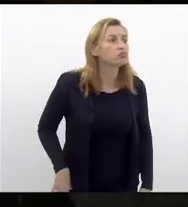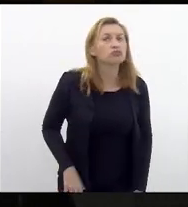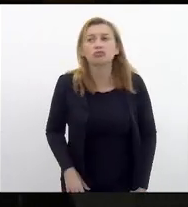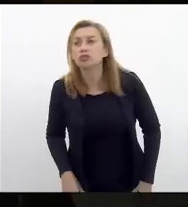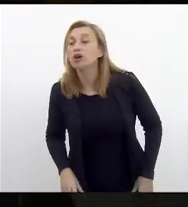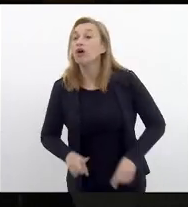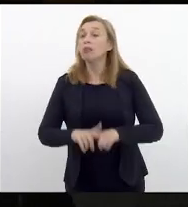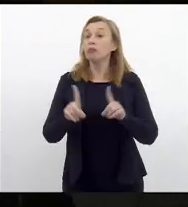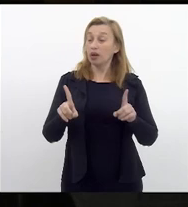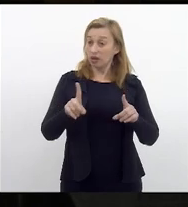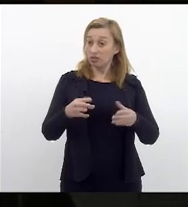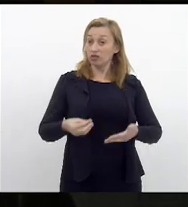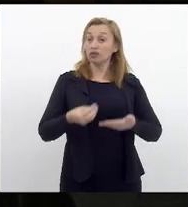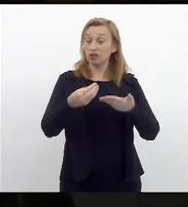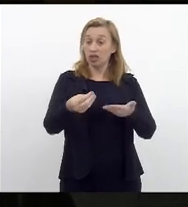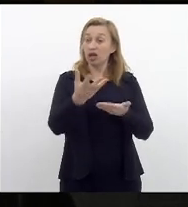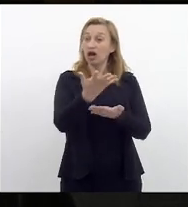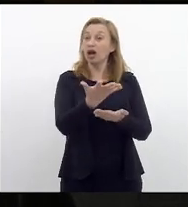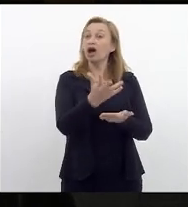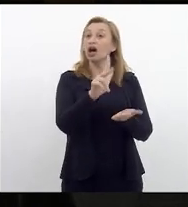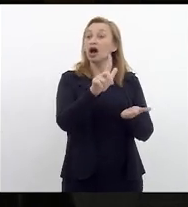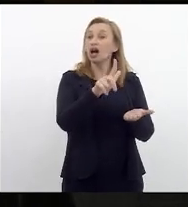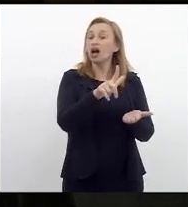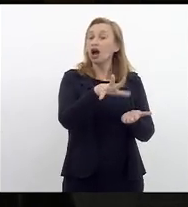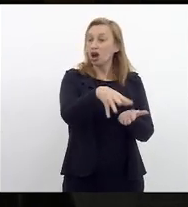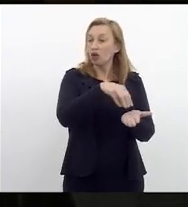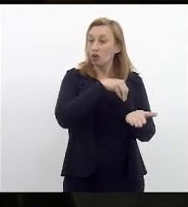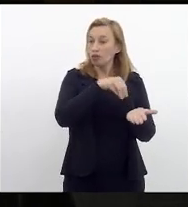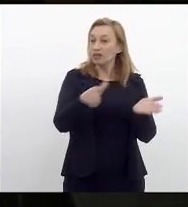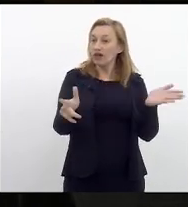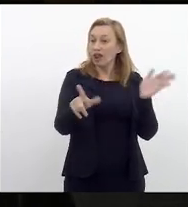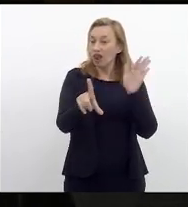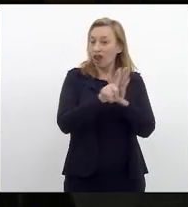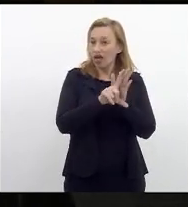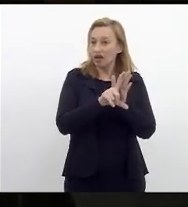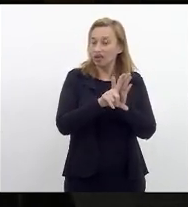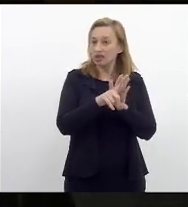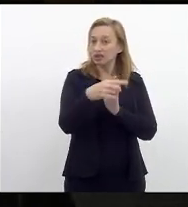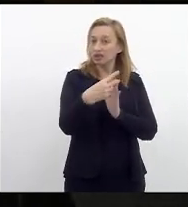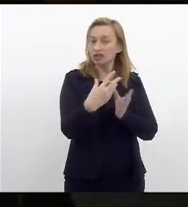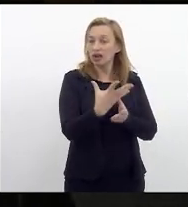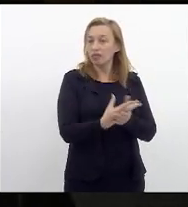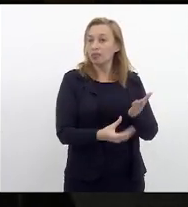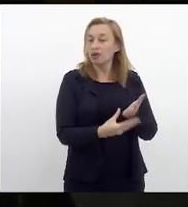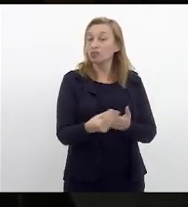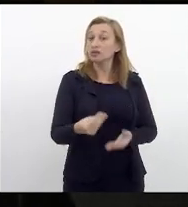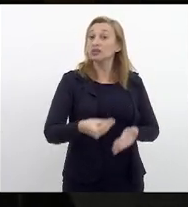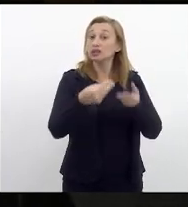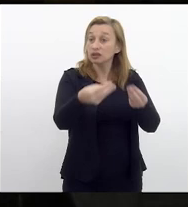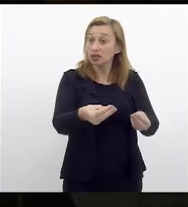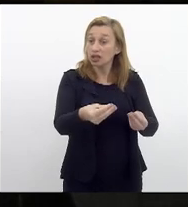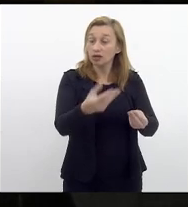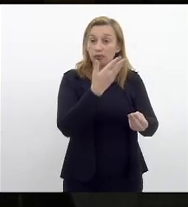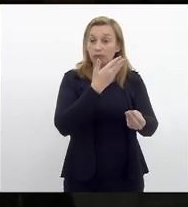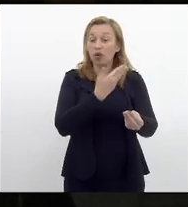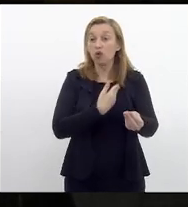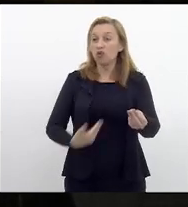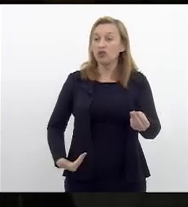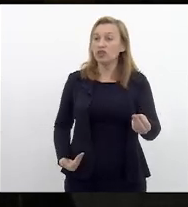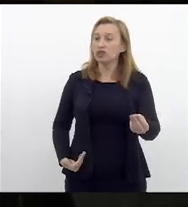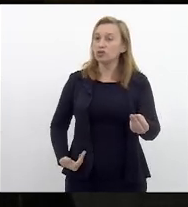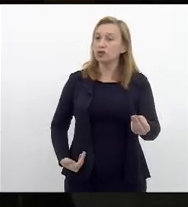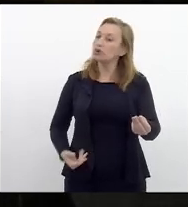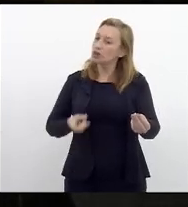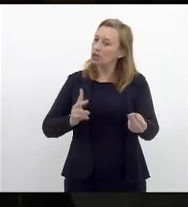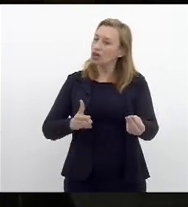mas vou entregar a cópia da lei na mão dele para que o governador reencaminhe, para não cortar o vício de